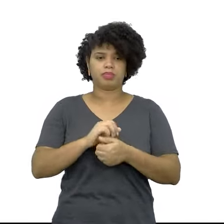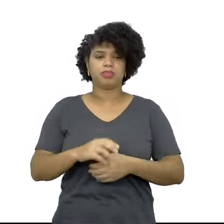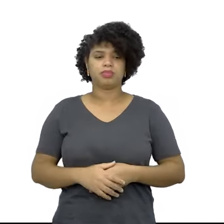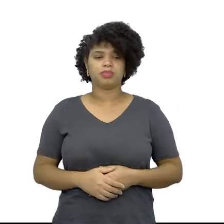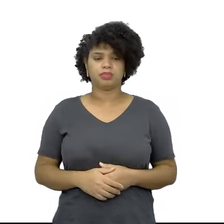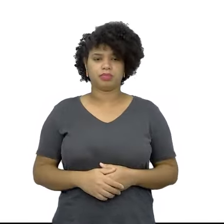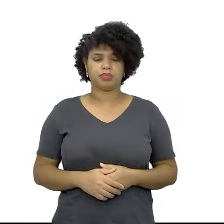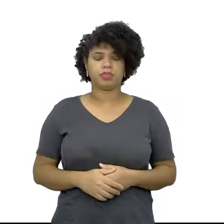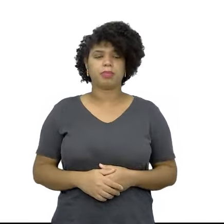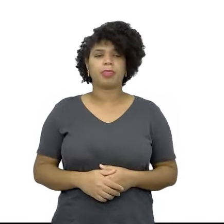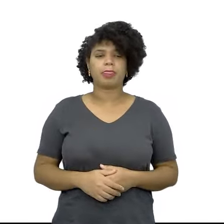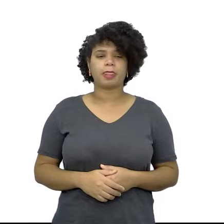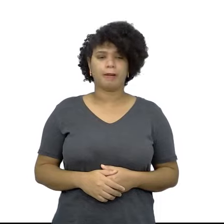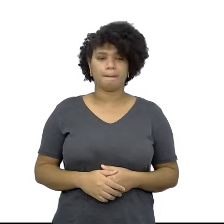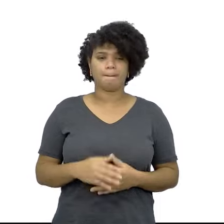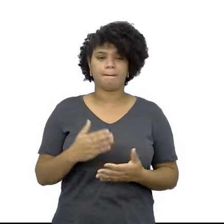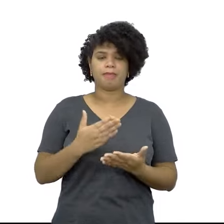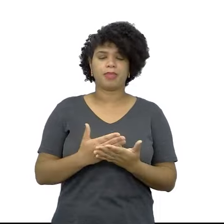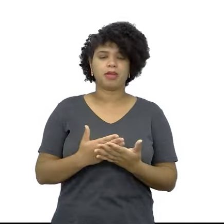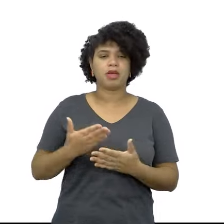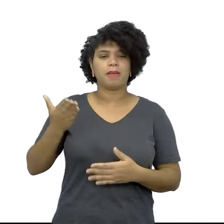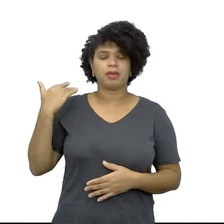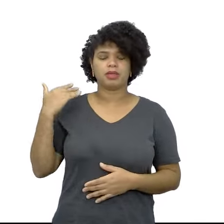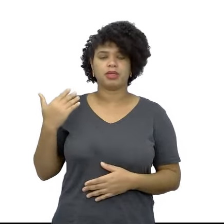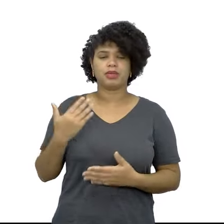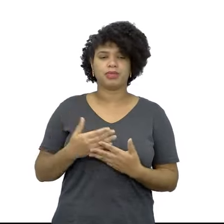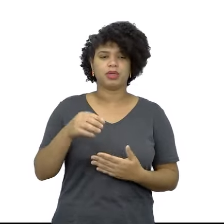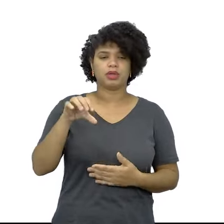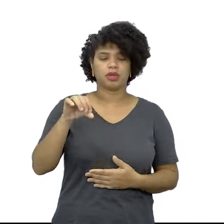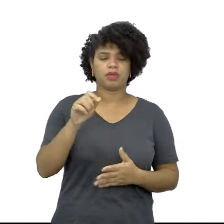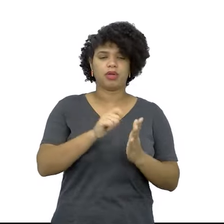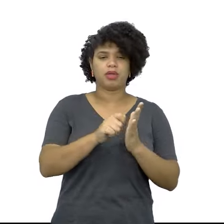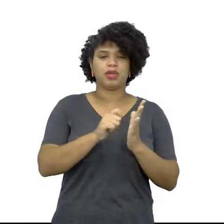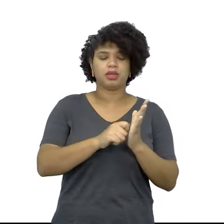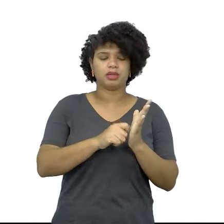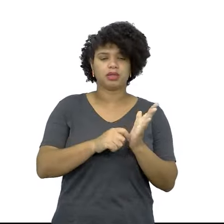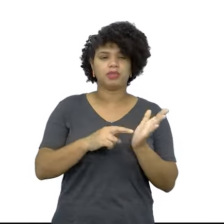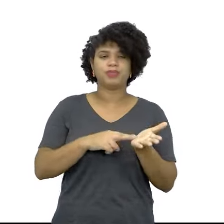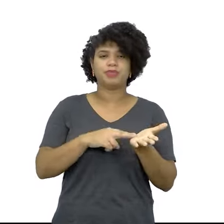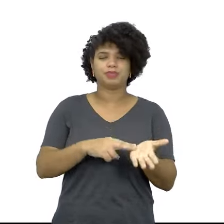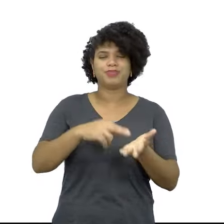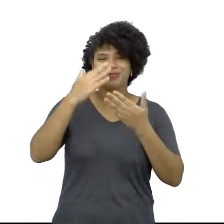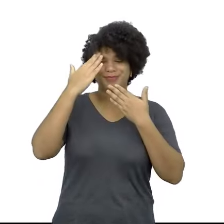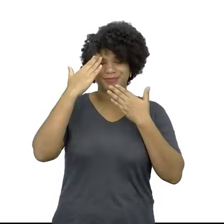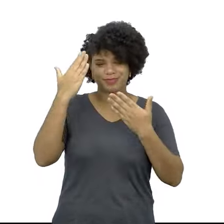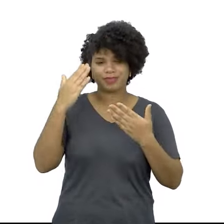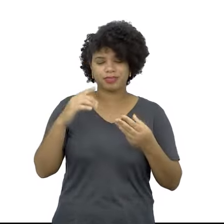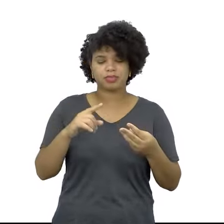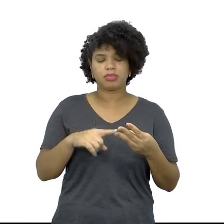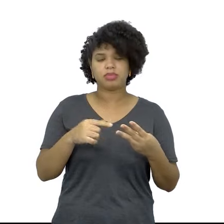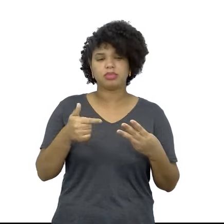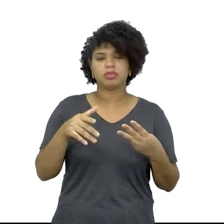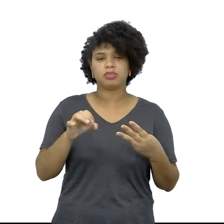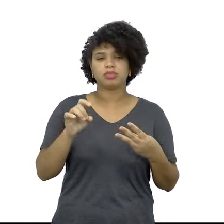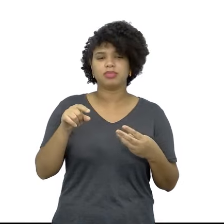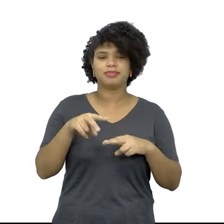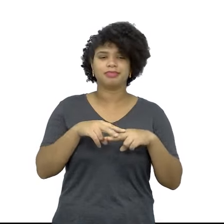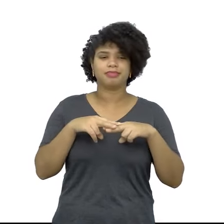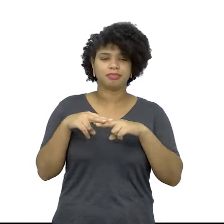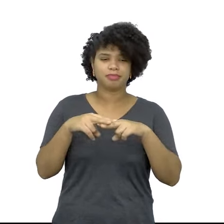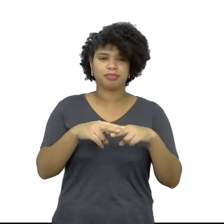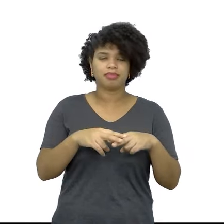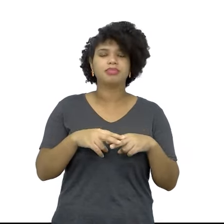aulas anteriores. Aula 9, escrita, carta para agradecer, e aula 10, revisando e